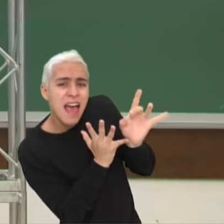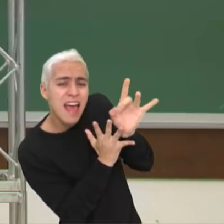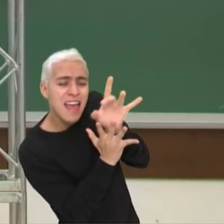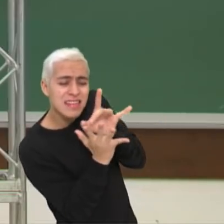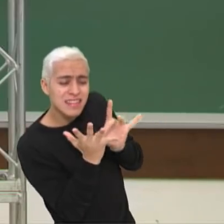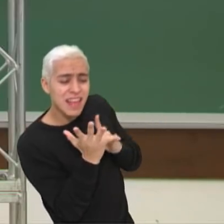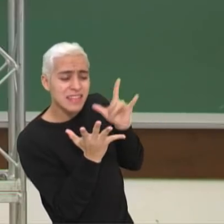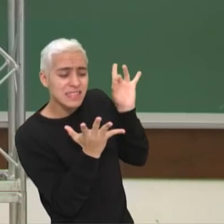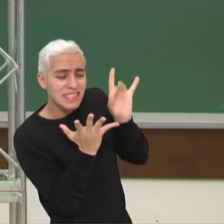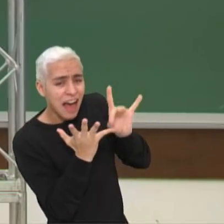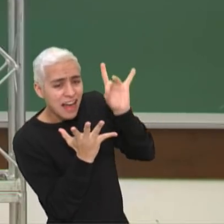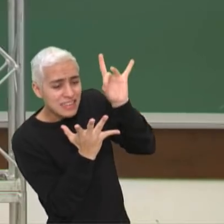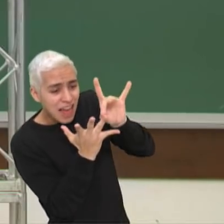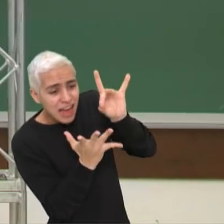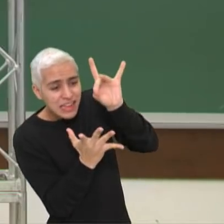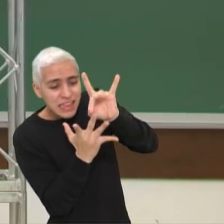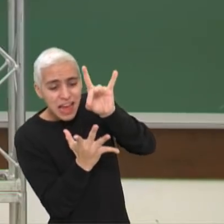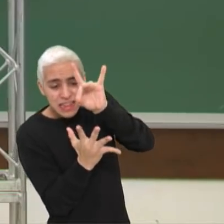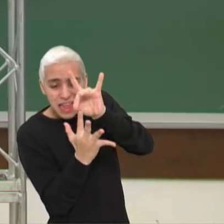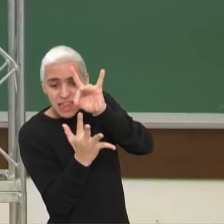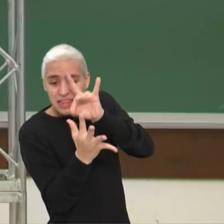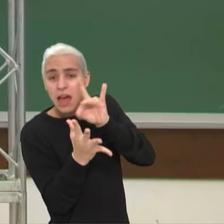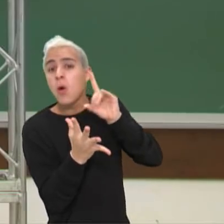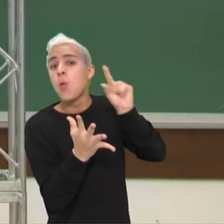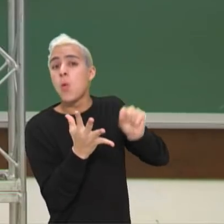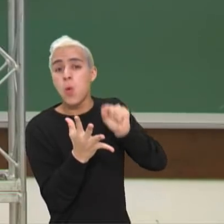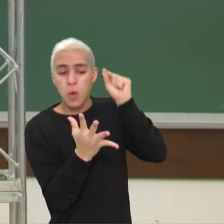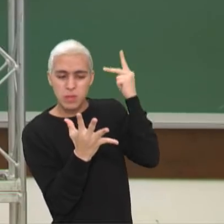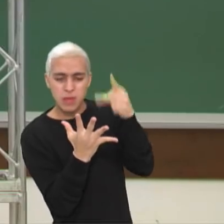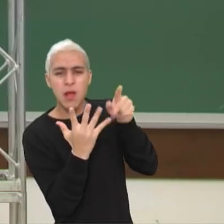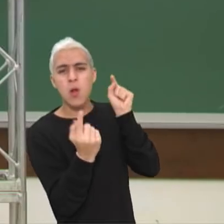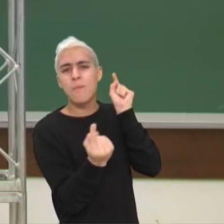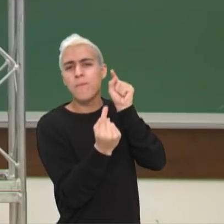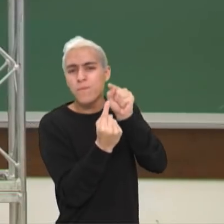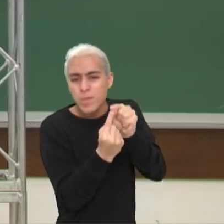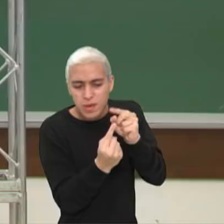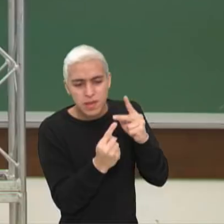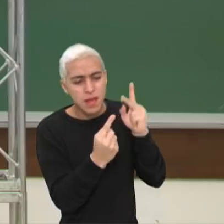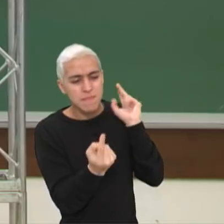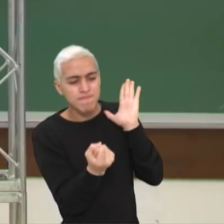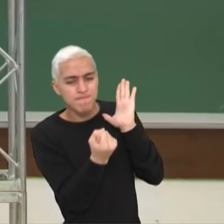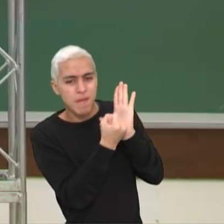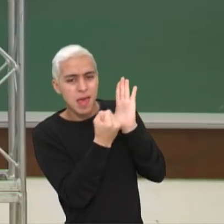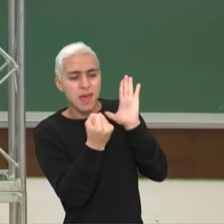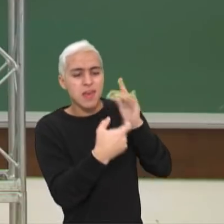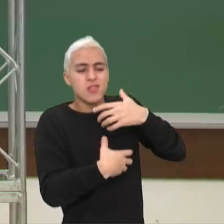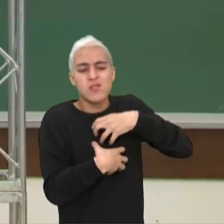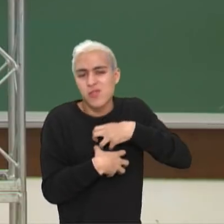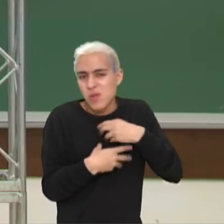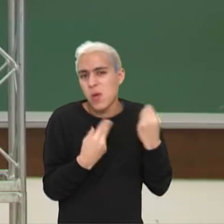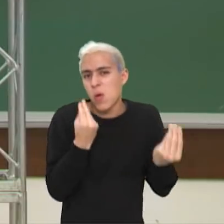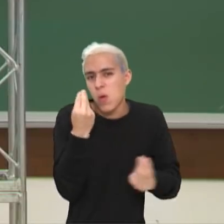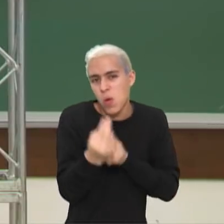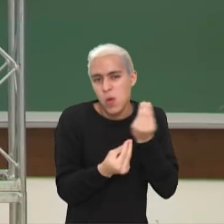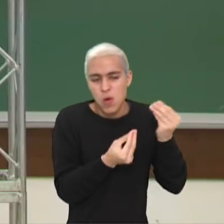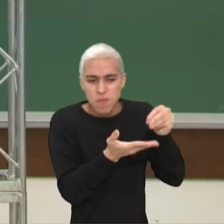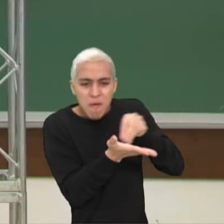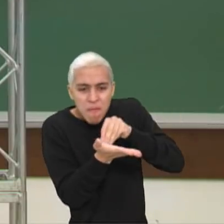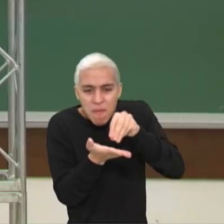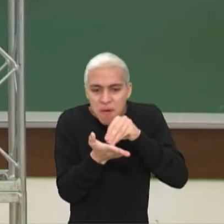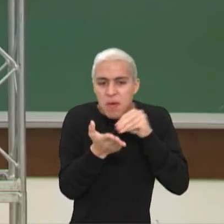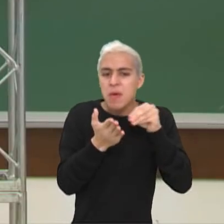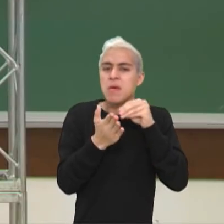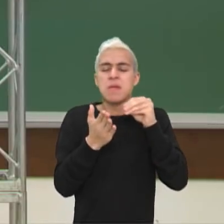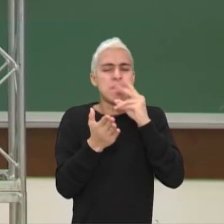especificidade. Então, cada jogo vai ter seu objetivo, cada jogo vai ter sua marca, vai ter o seu jeito de jogar. Então, é muito grande,